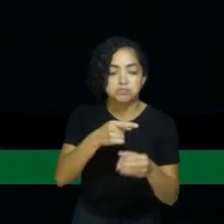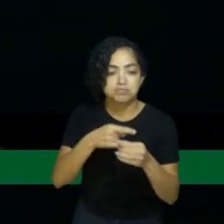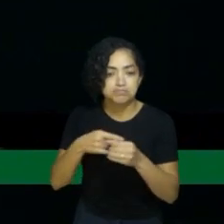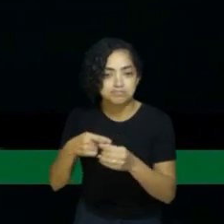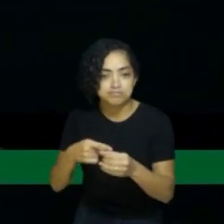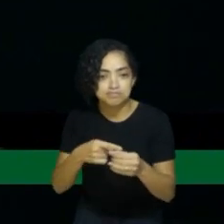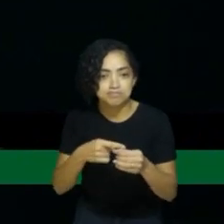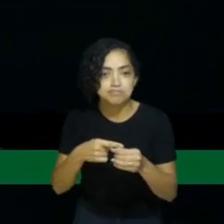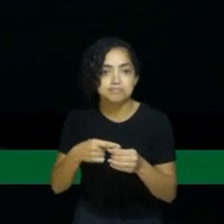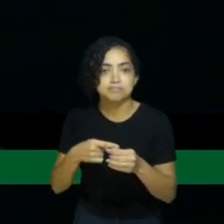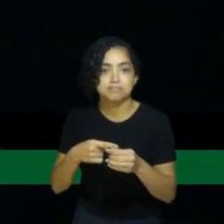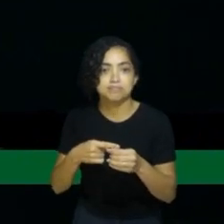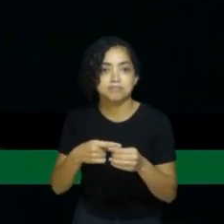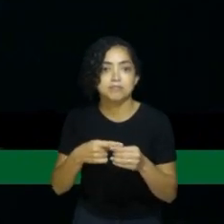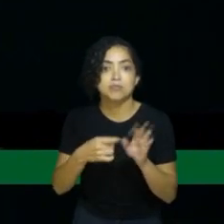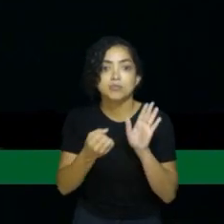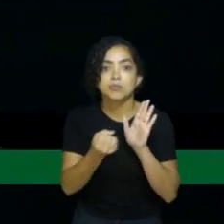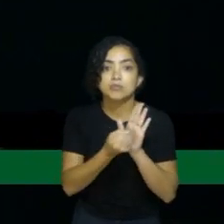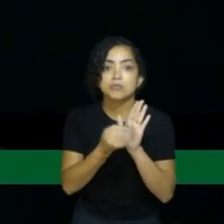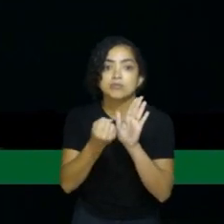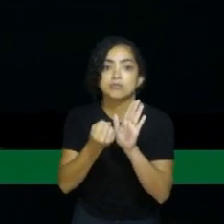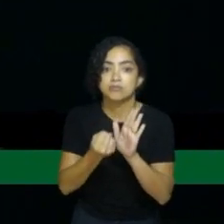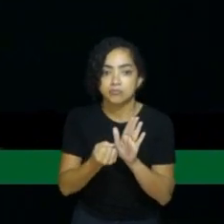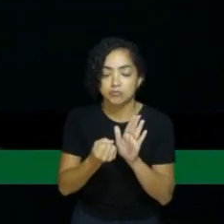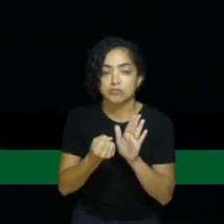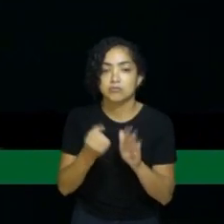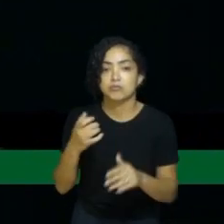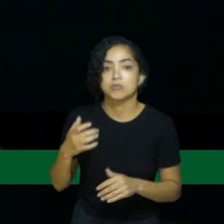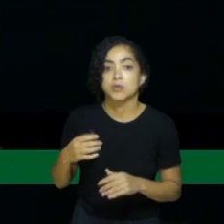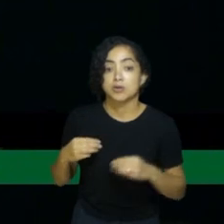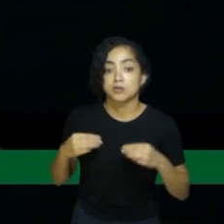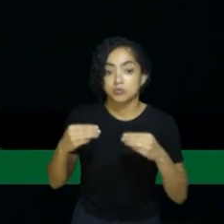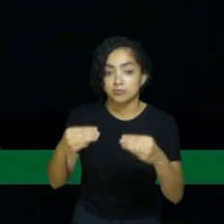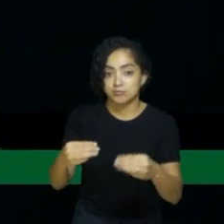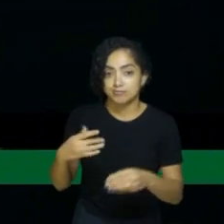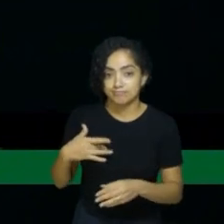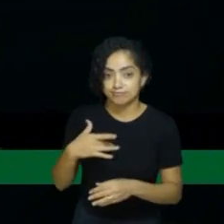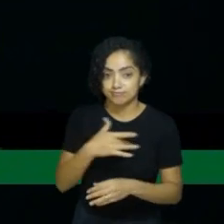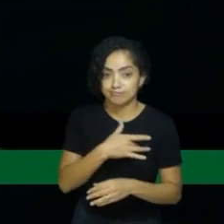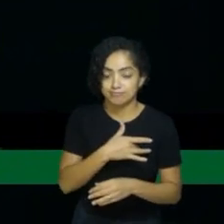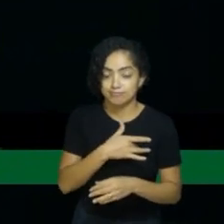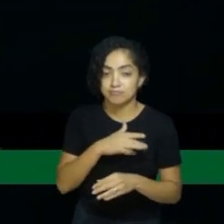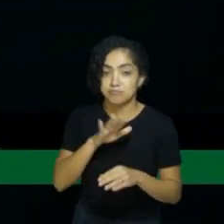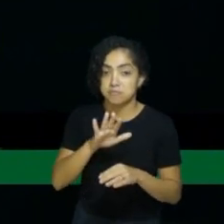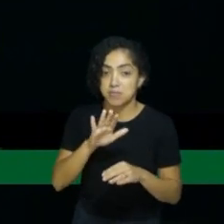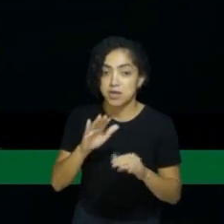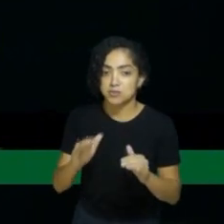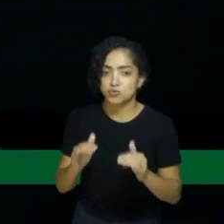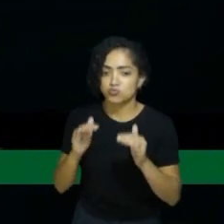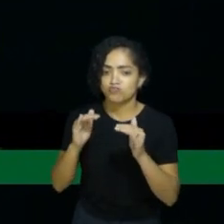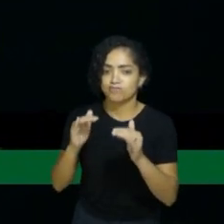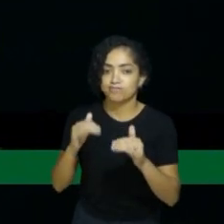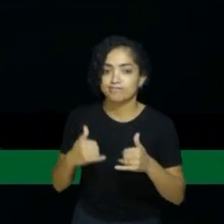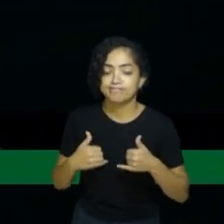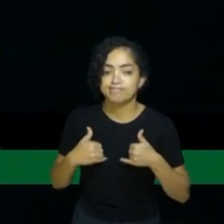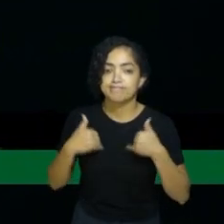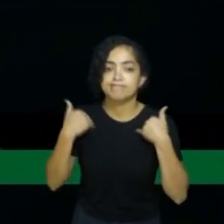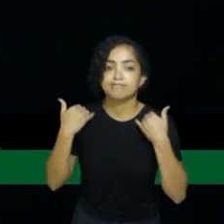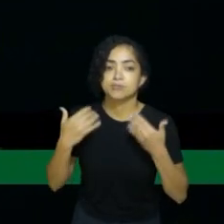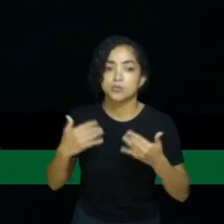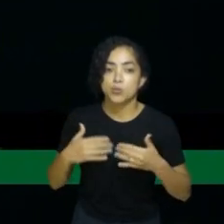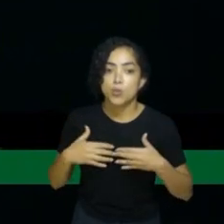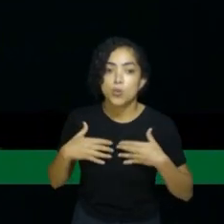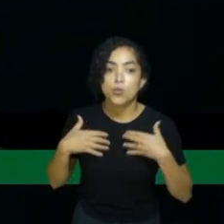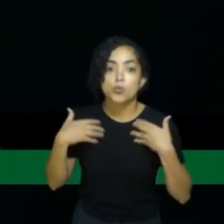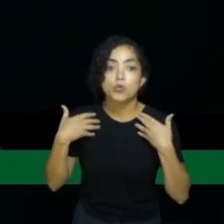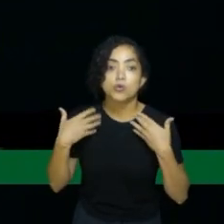e certificada pelo SEBAS, do Ministério da Saúde. Mas o nosso maior orgulho, deputados, é